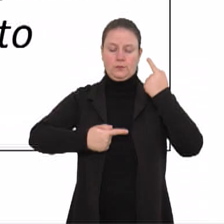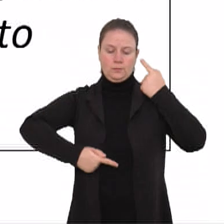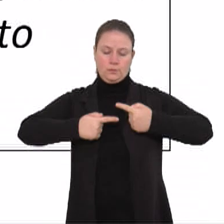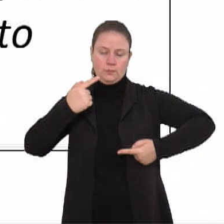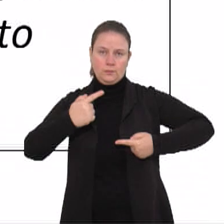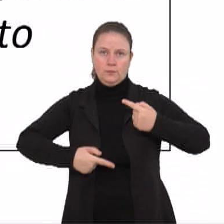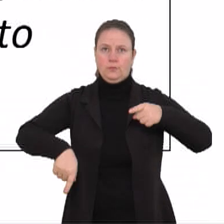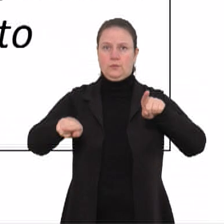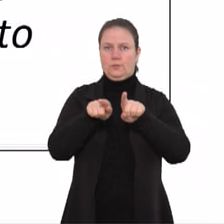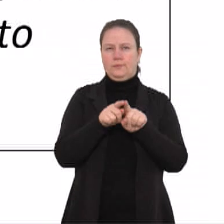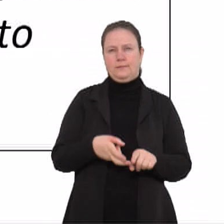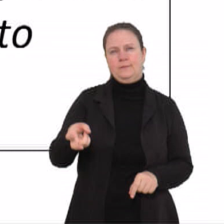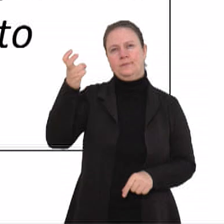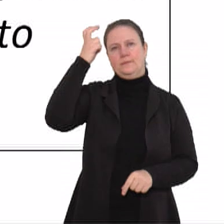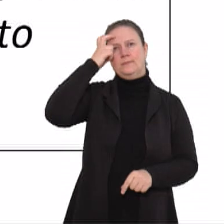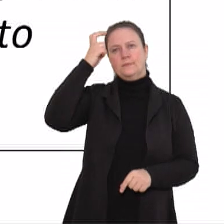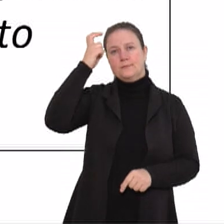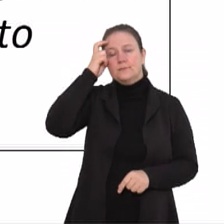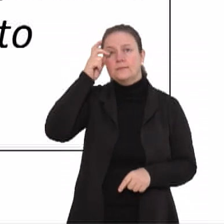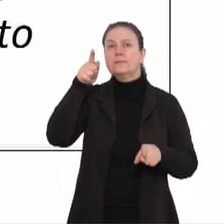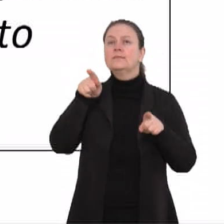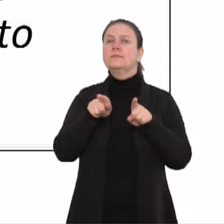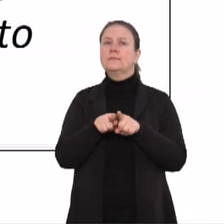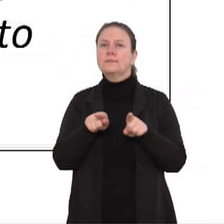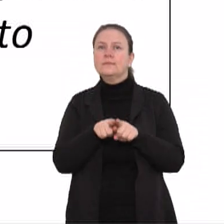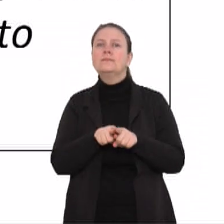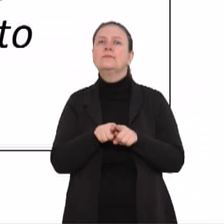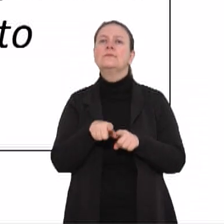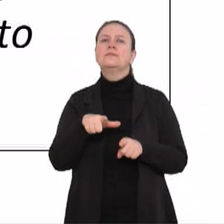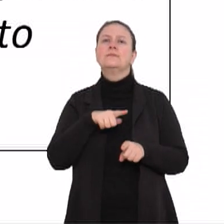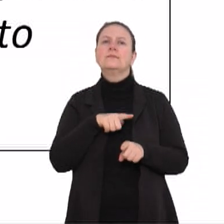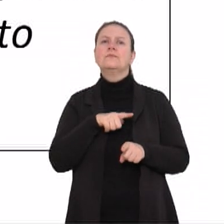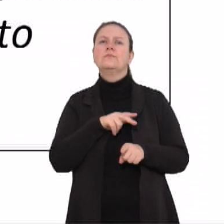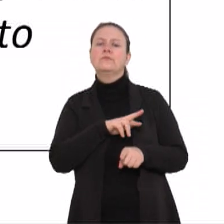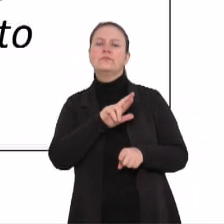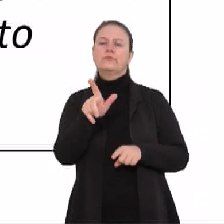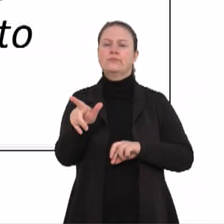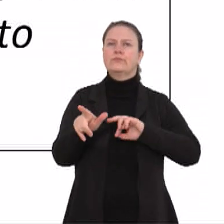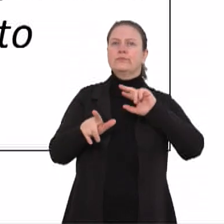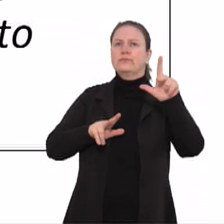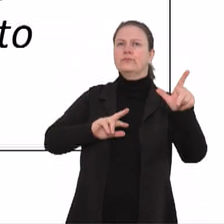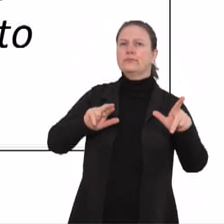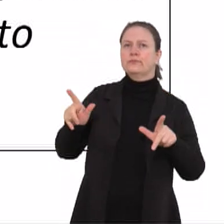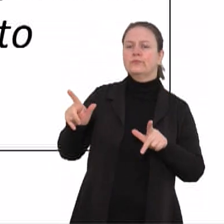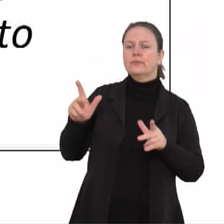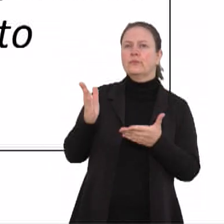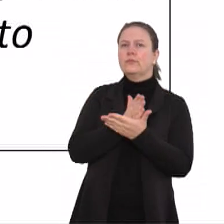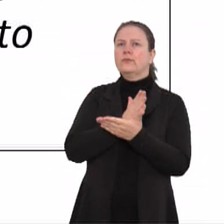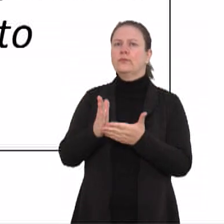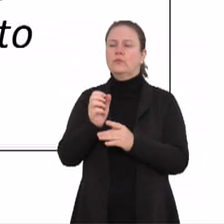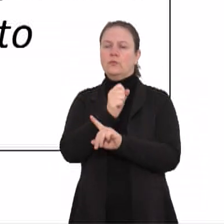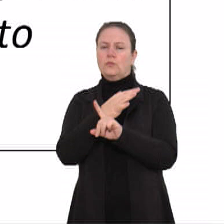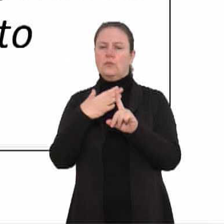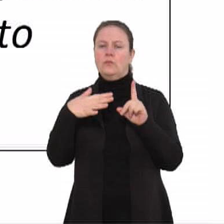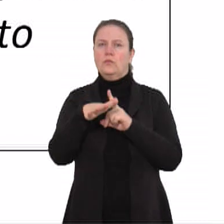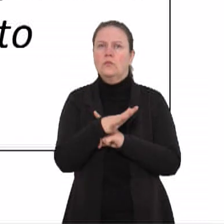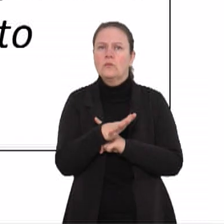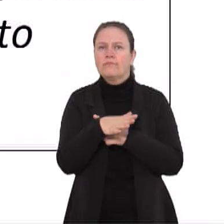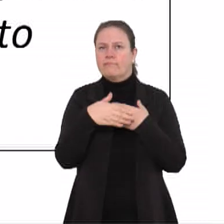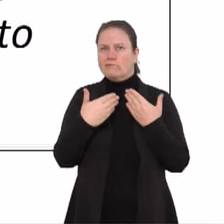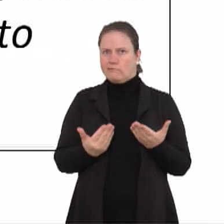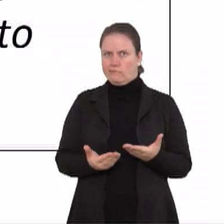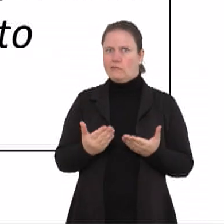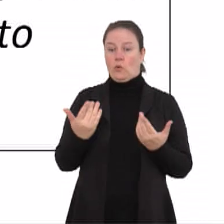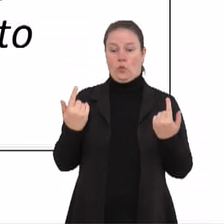políticas e culturais, sem atribuir tais diferenças à divisão da sociedade em classes. Pelo